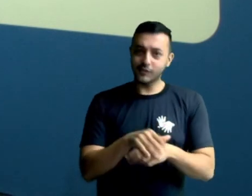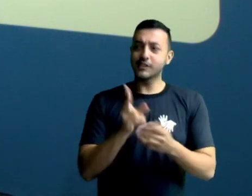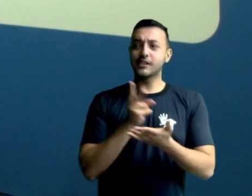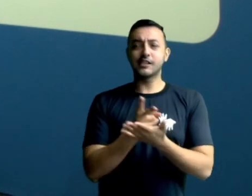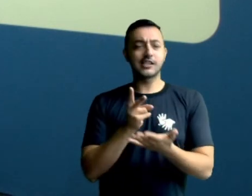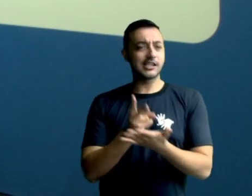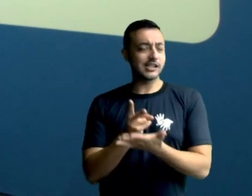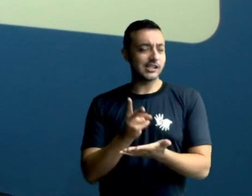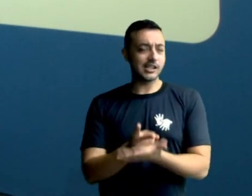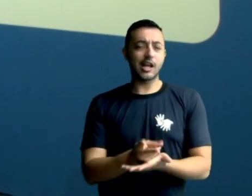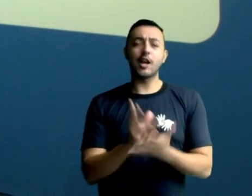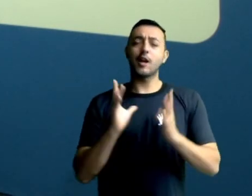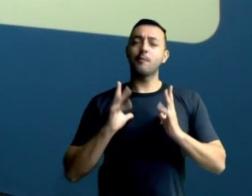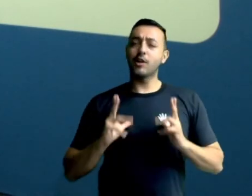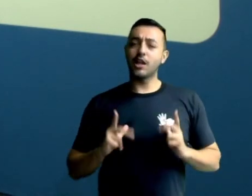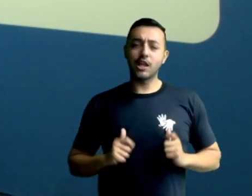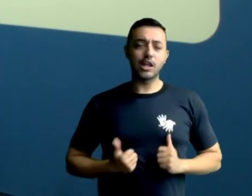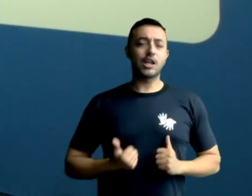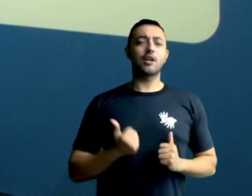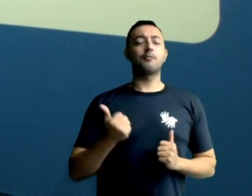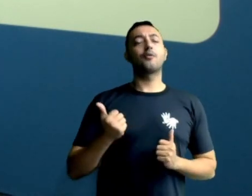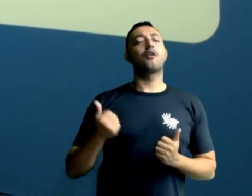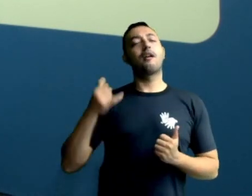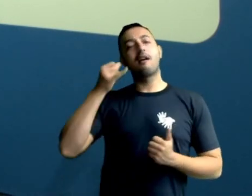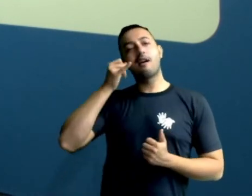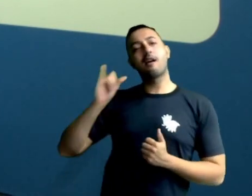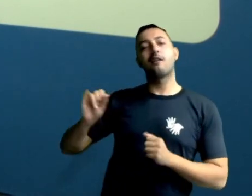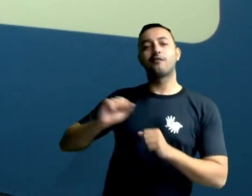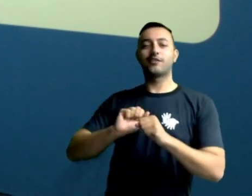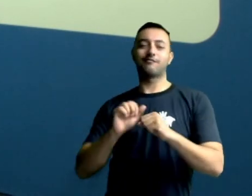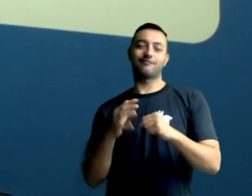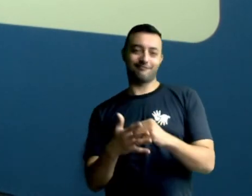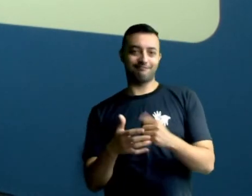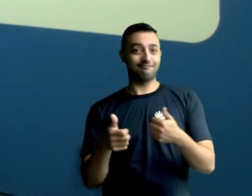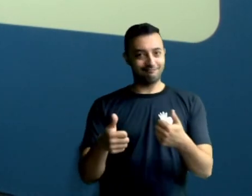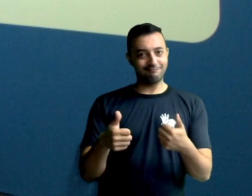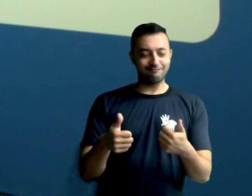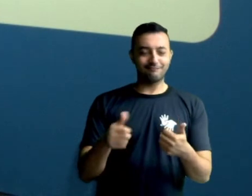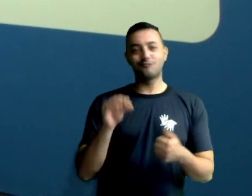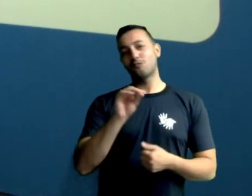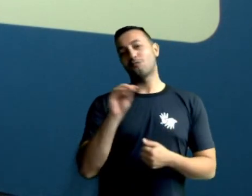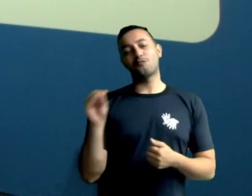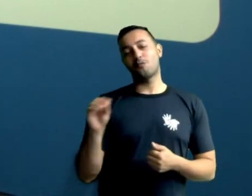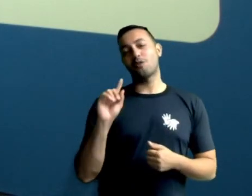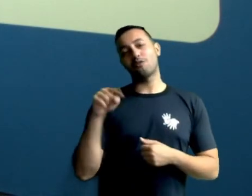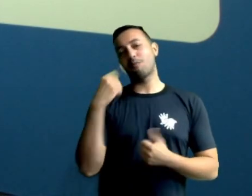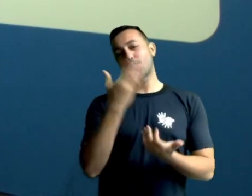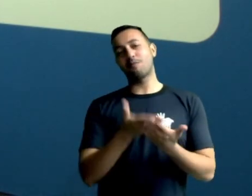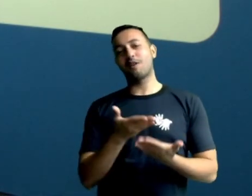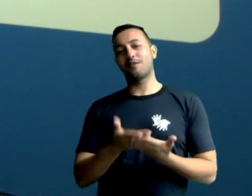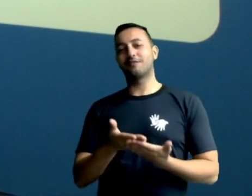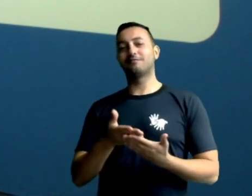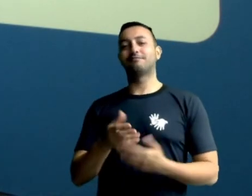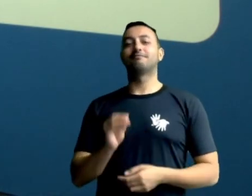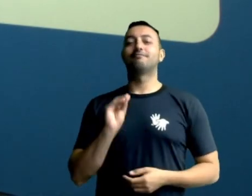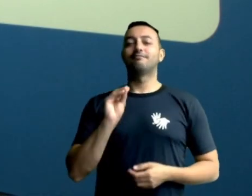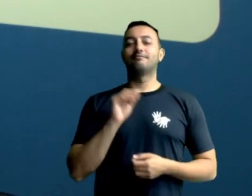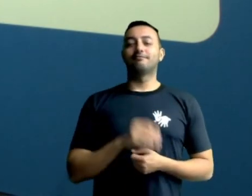sempre limpo e livre desse vírus aí, ok? Beijo para vocês e até a próxima aula.